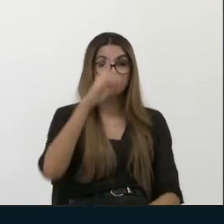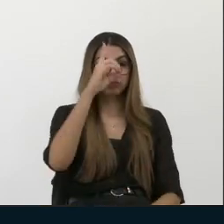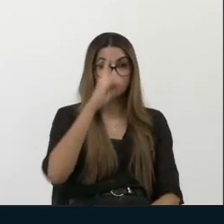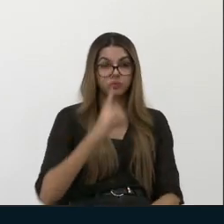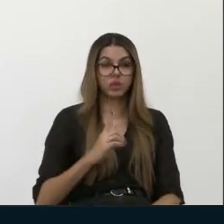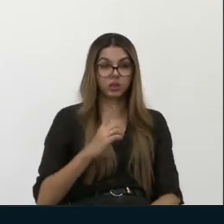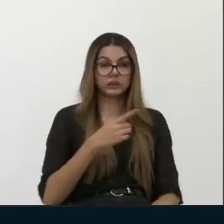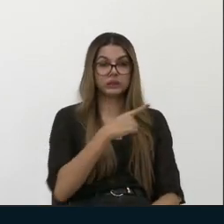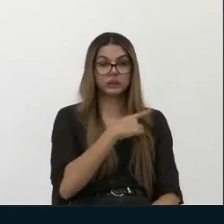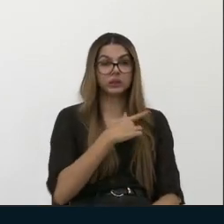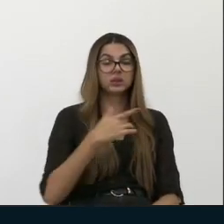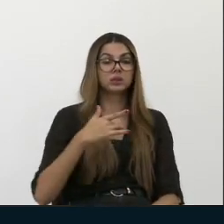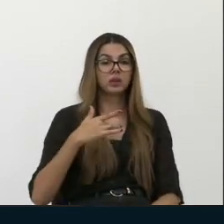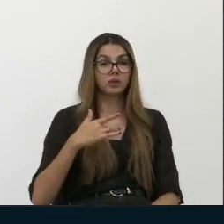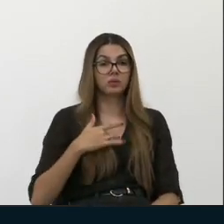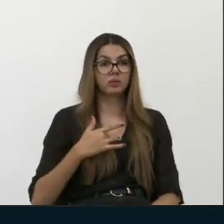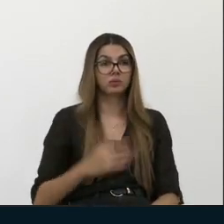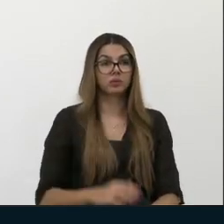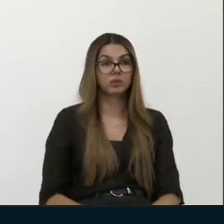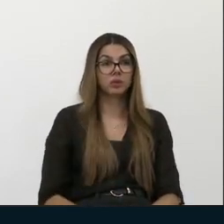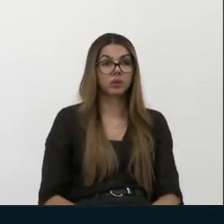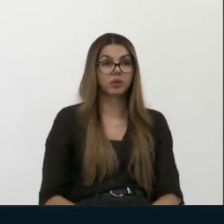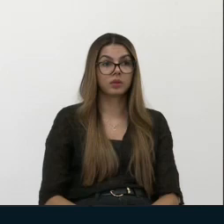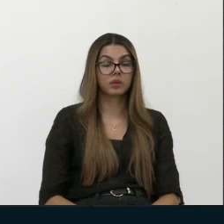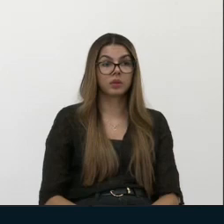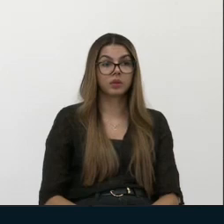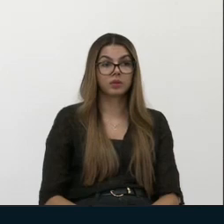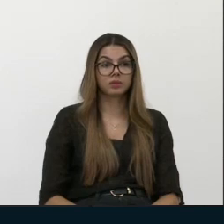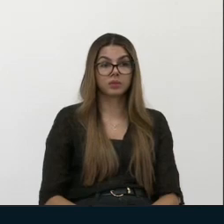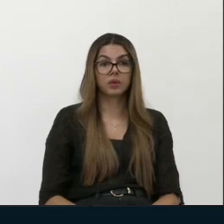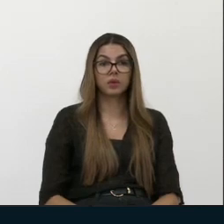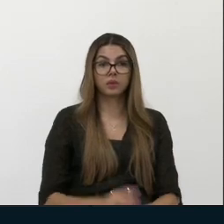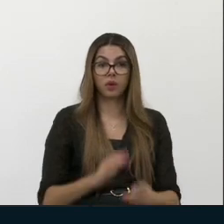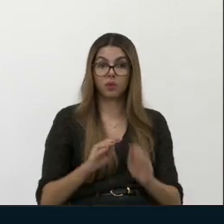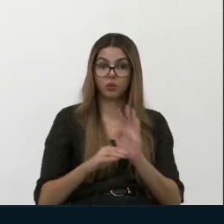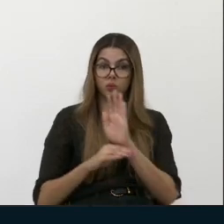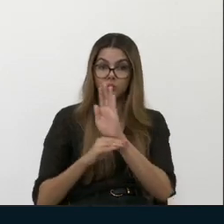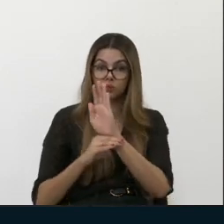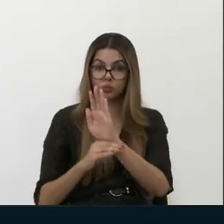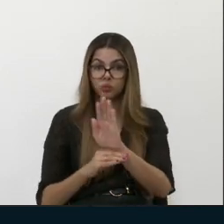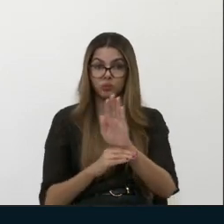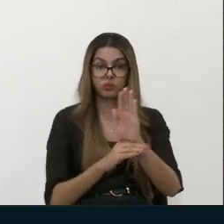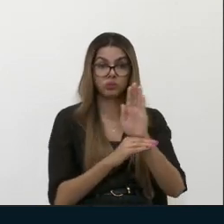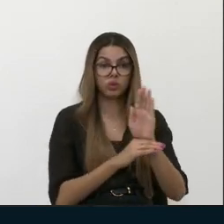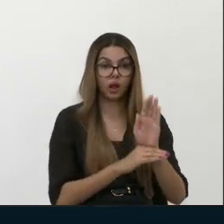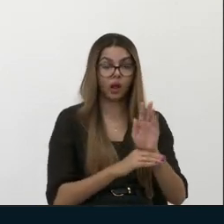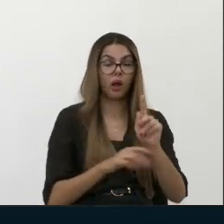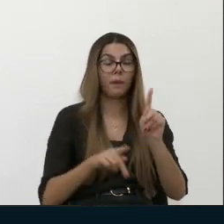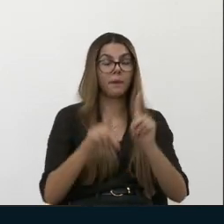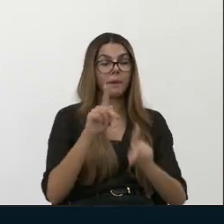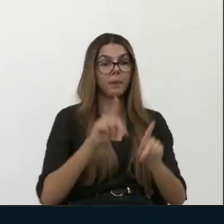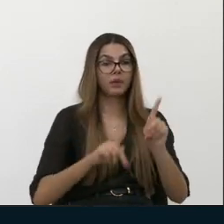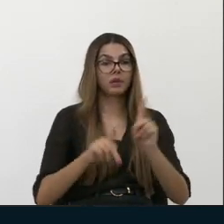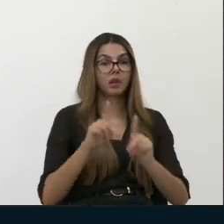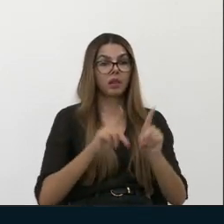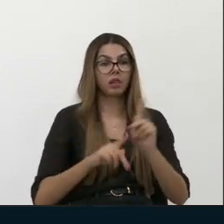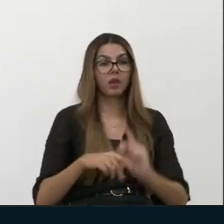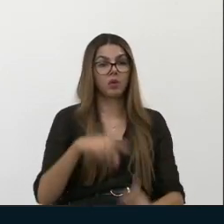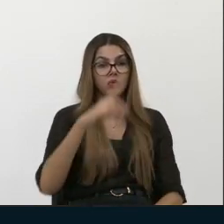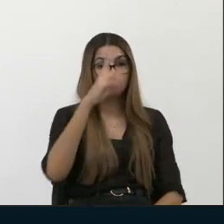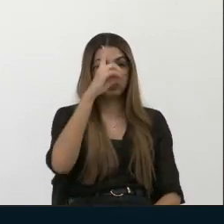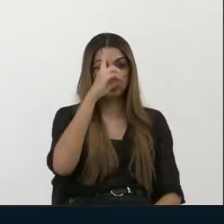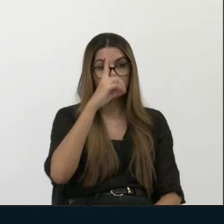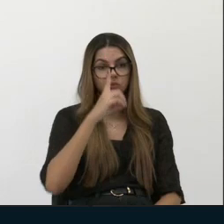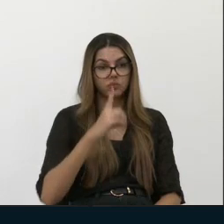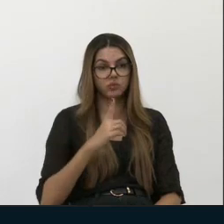para que possamos ali trazer à população o que a gente pode em relação ao nosso direito